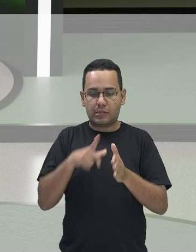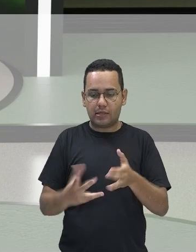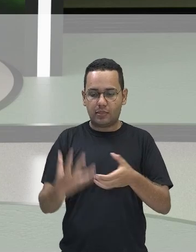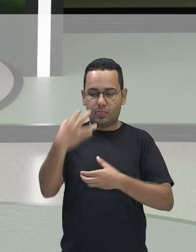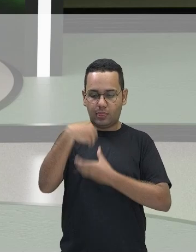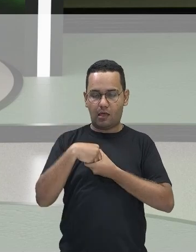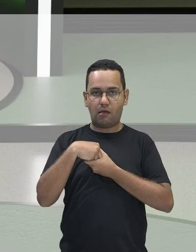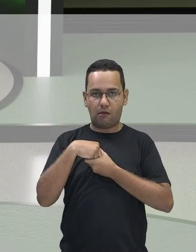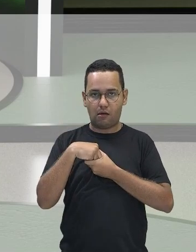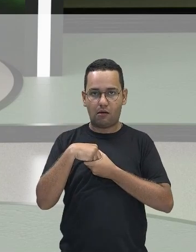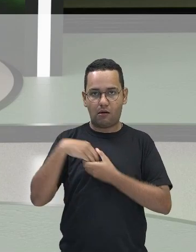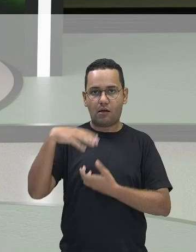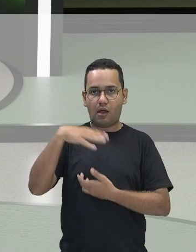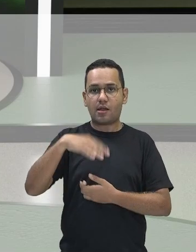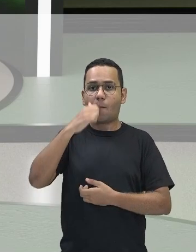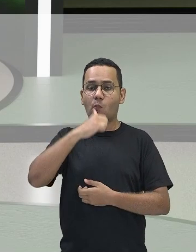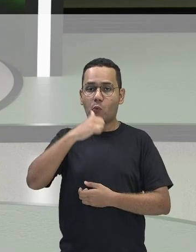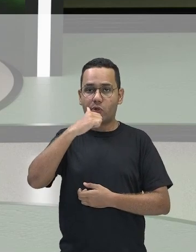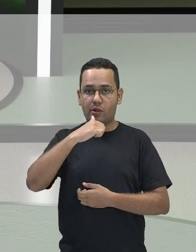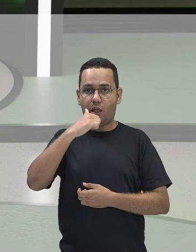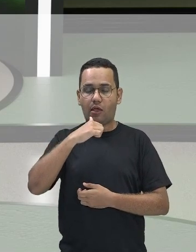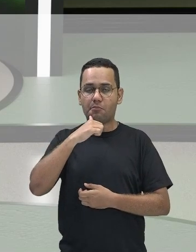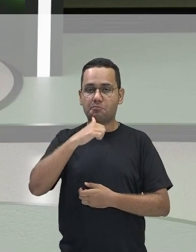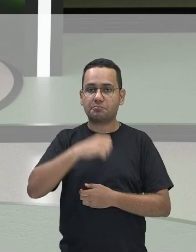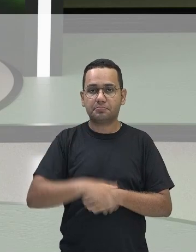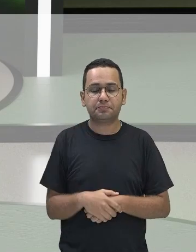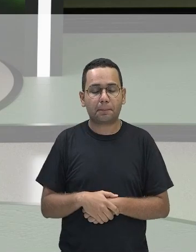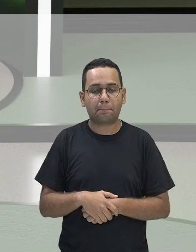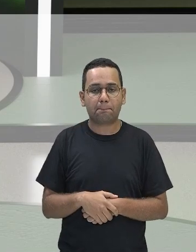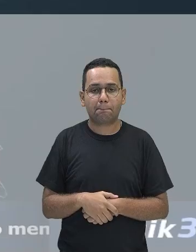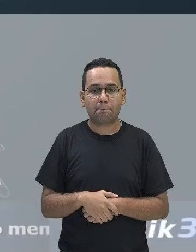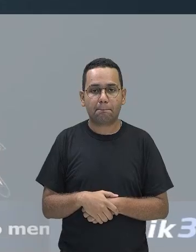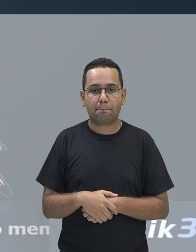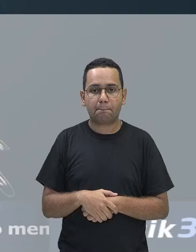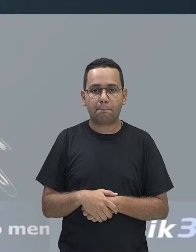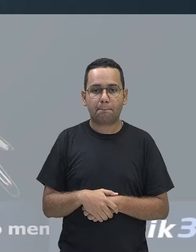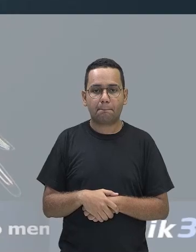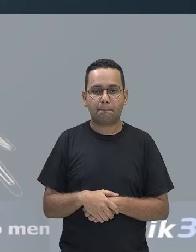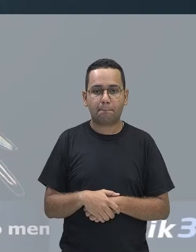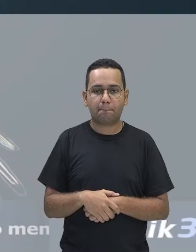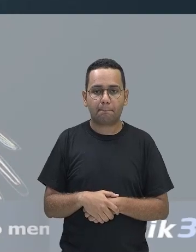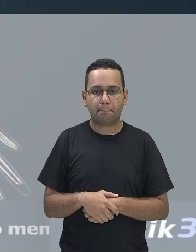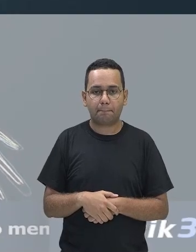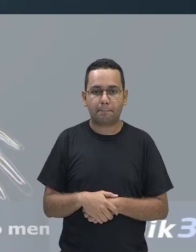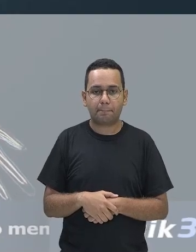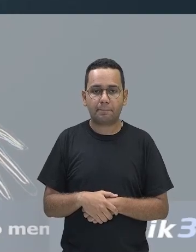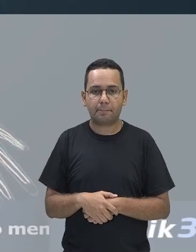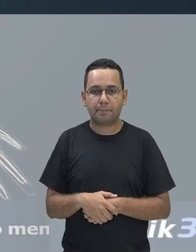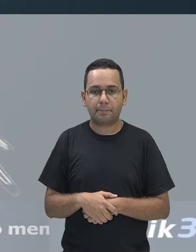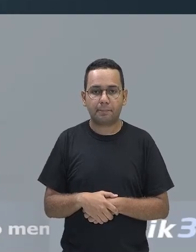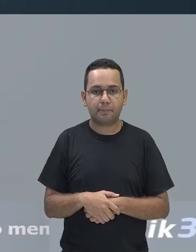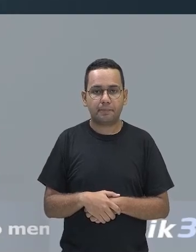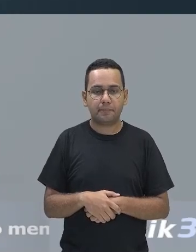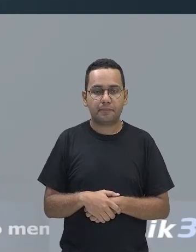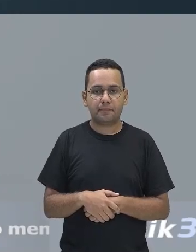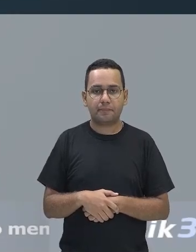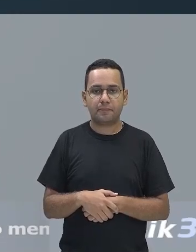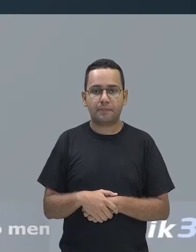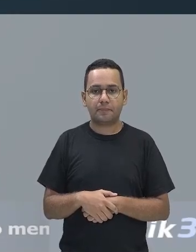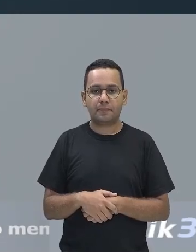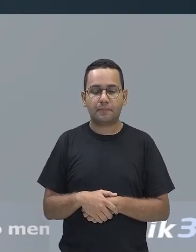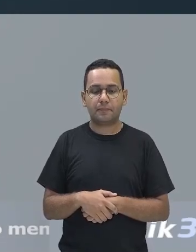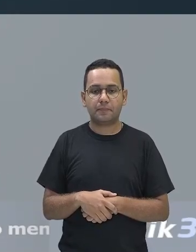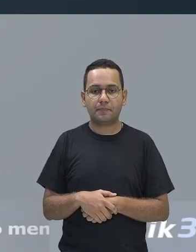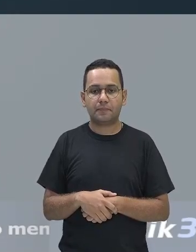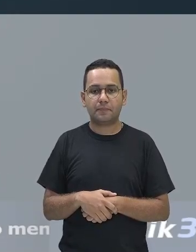sistema reprodutor feminino, tá? Primeiro a gente vai observar aqui, num panorama geral, junto com outros órgãos